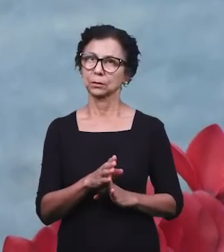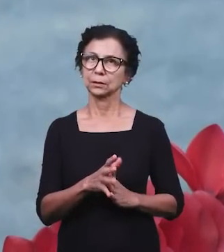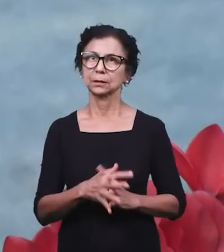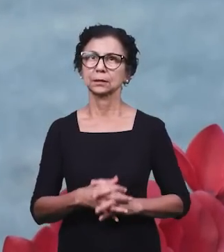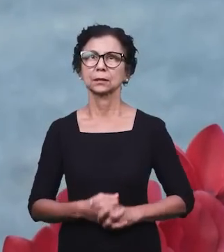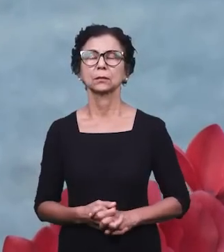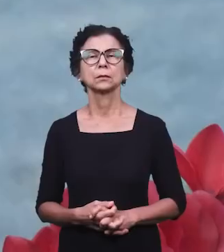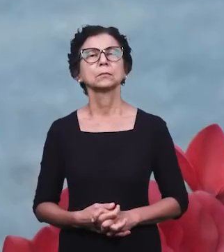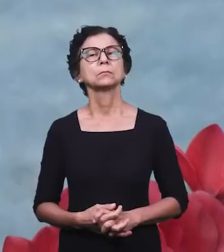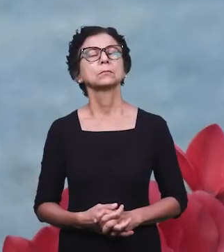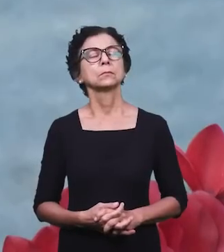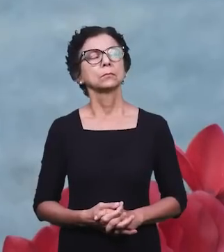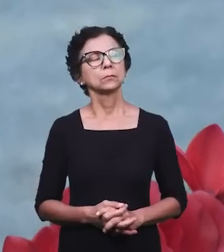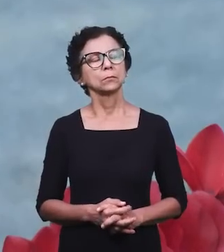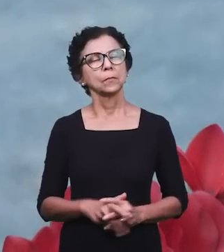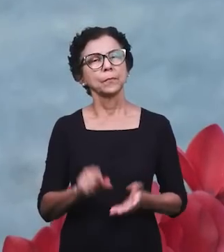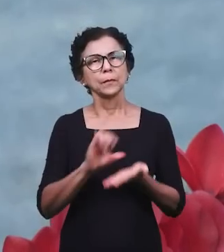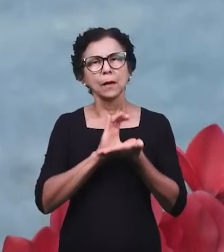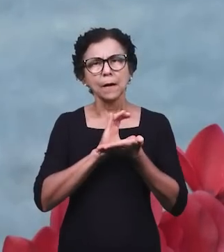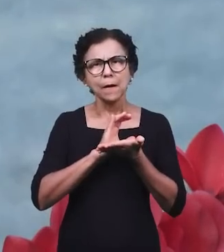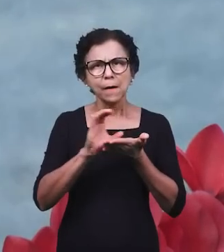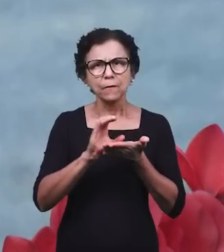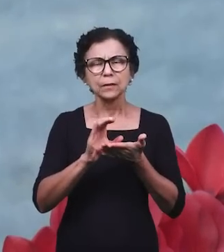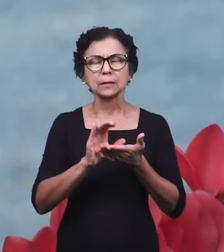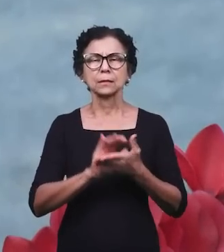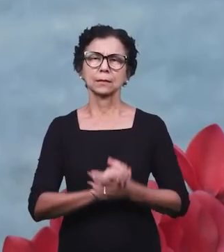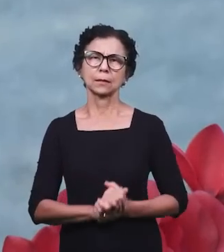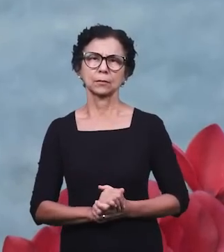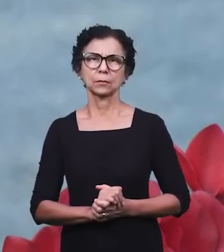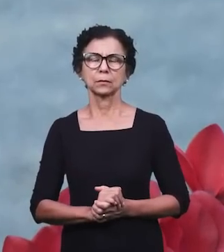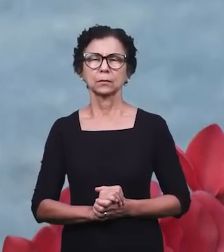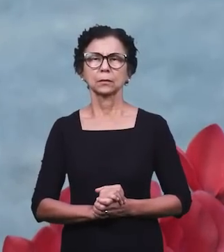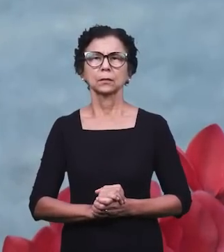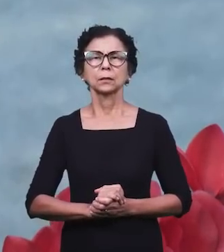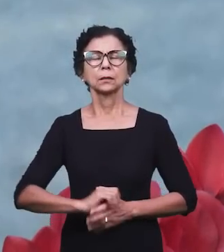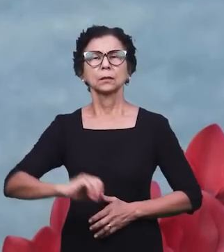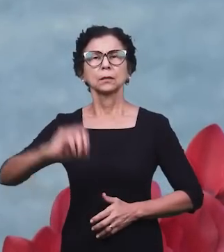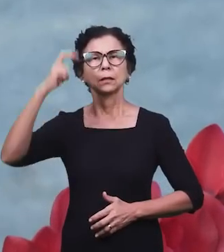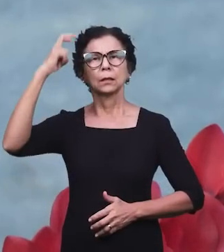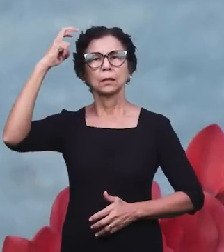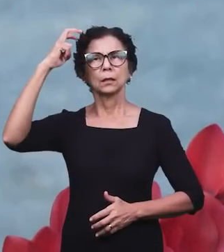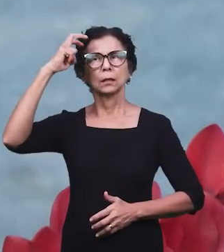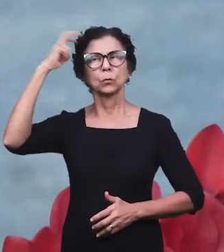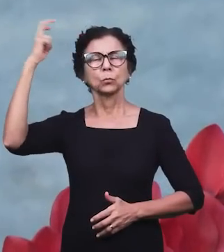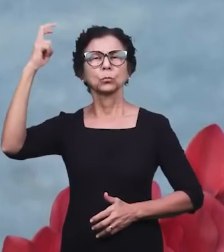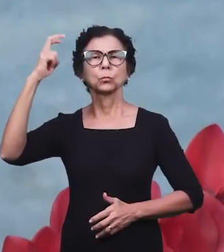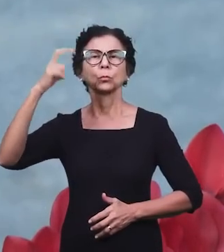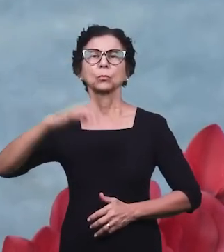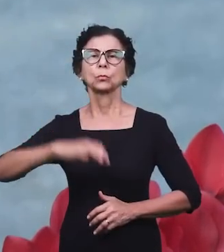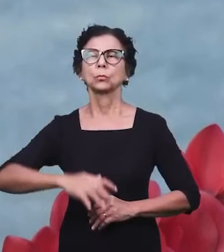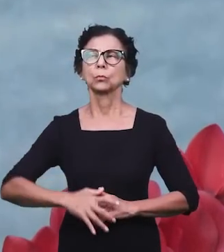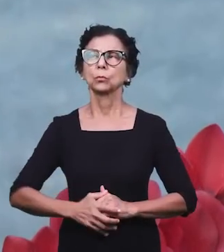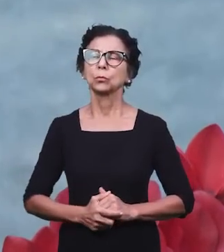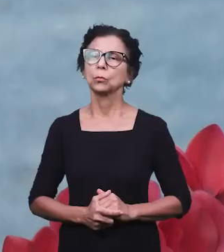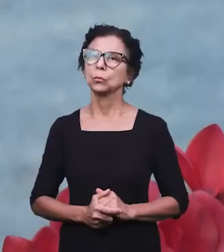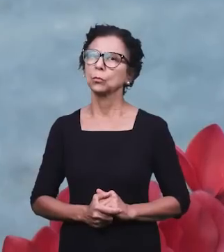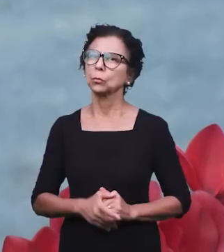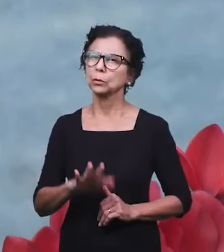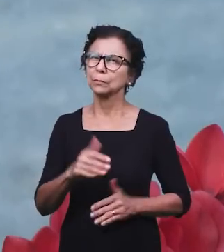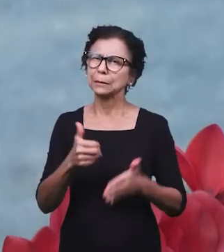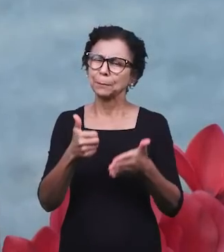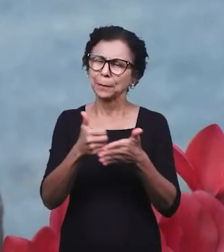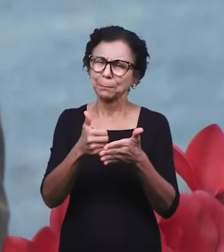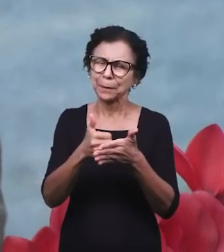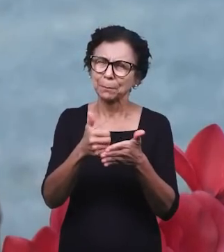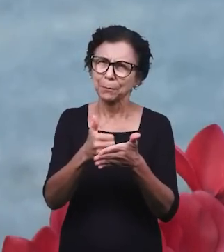invistam no crescimento de vocês, não trabalhem com uma perspectiva muito limitada